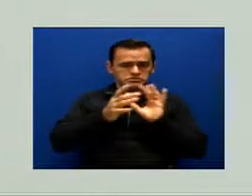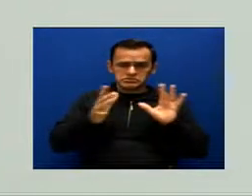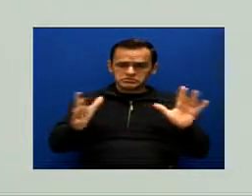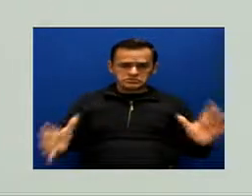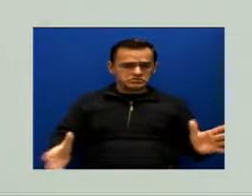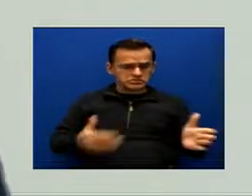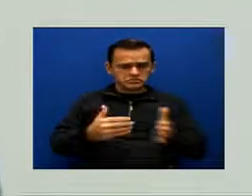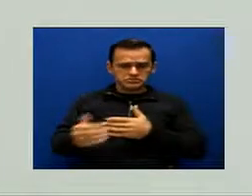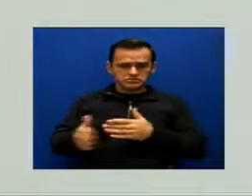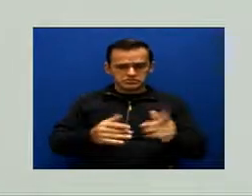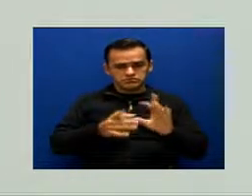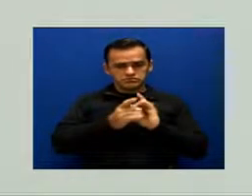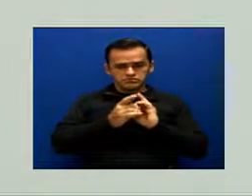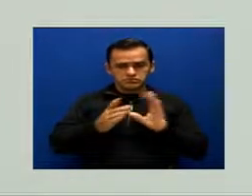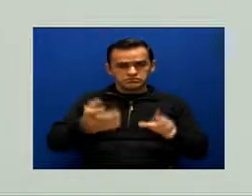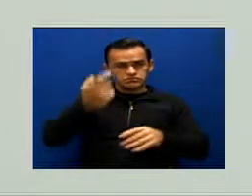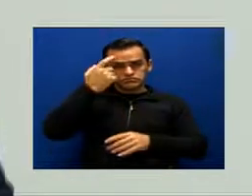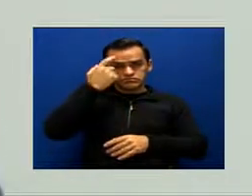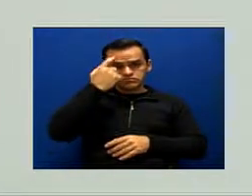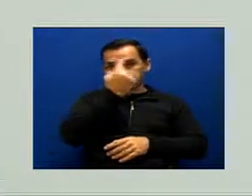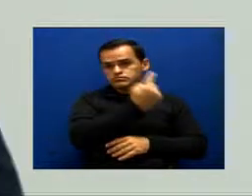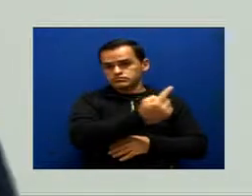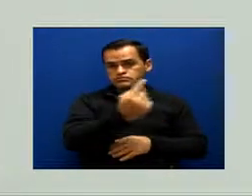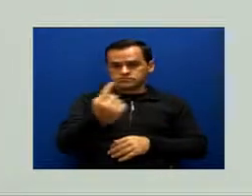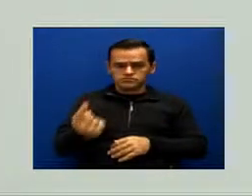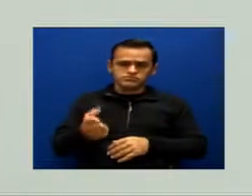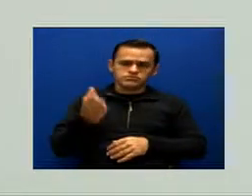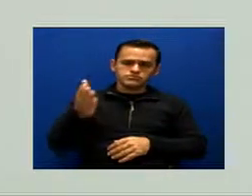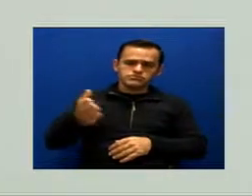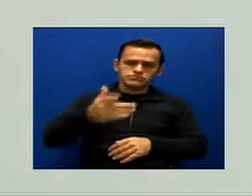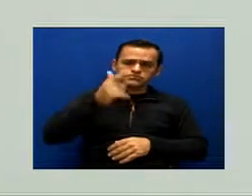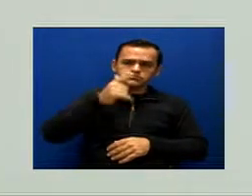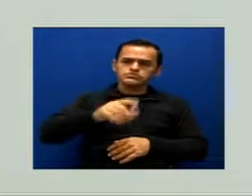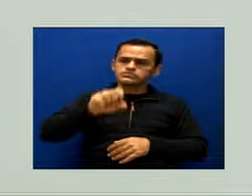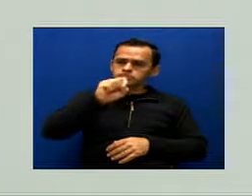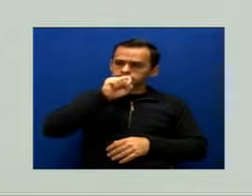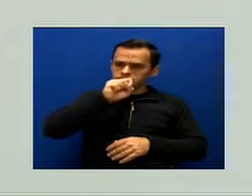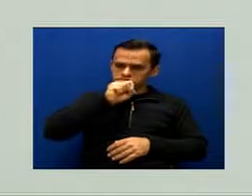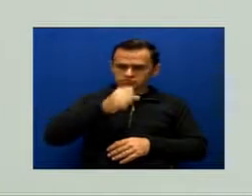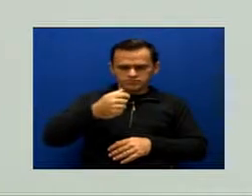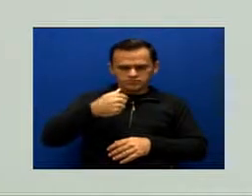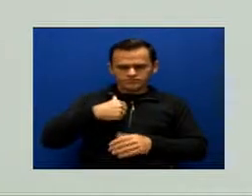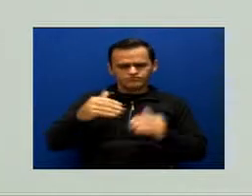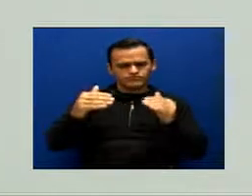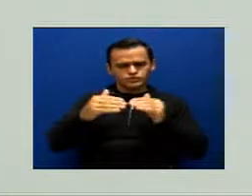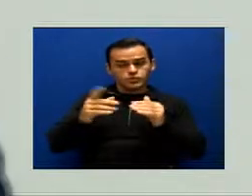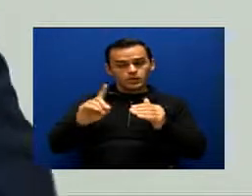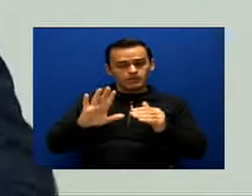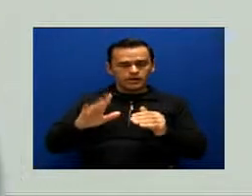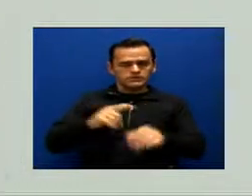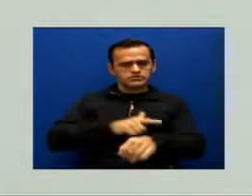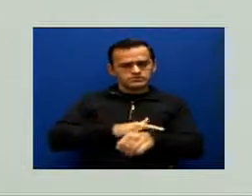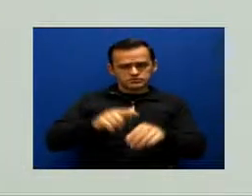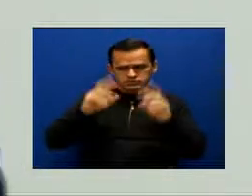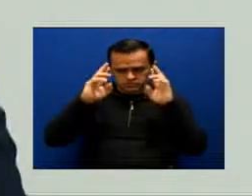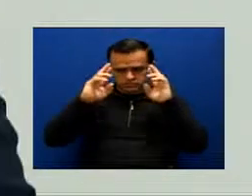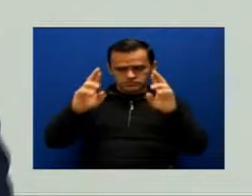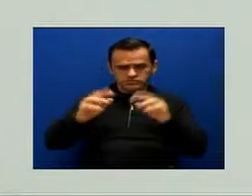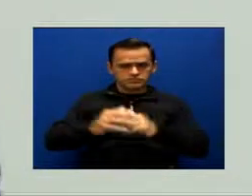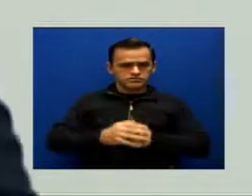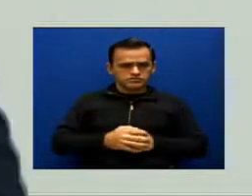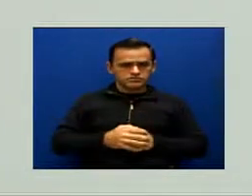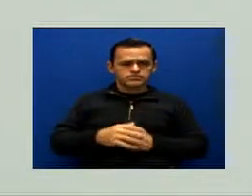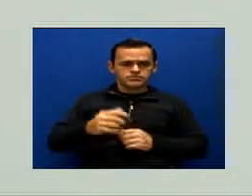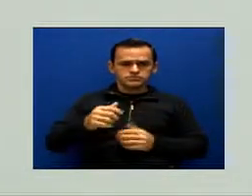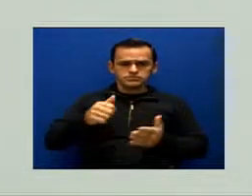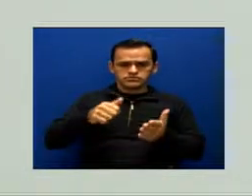plural, nós temos que respeitar as ideias, respeito o seu posicionamento, vereador Luiz Santos, apesar de discordar. Então eu estou com vocês,